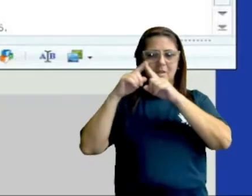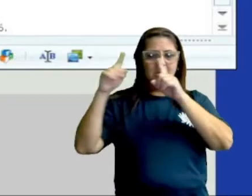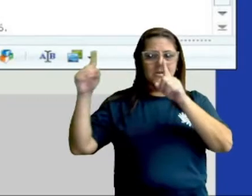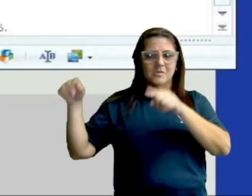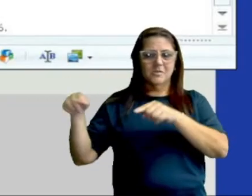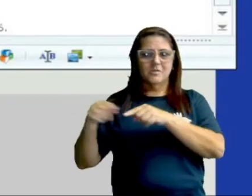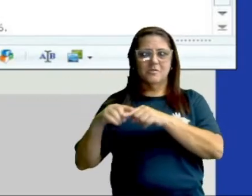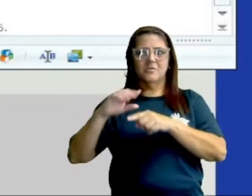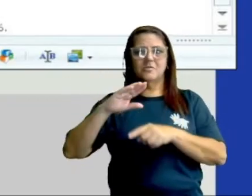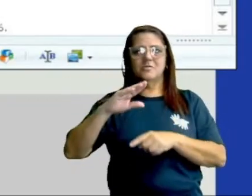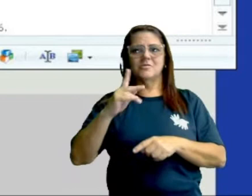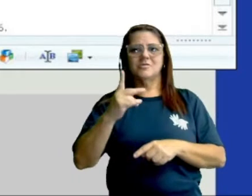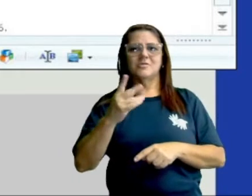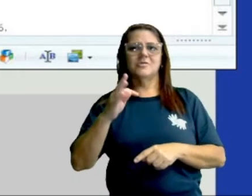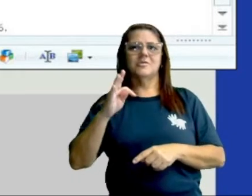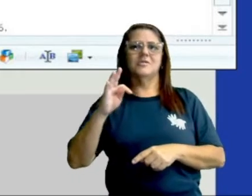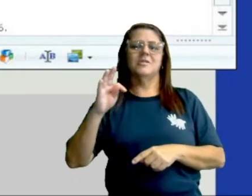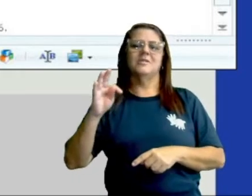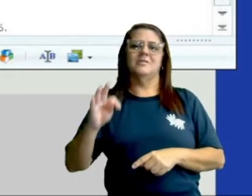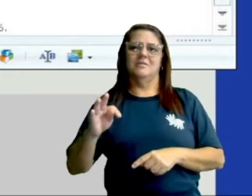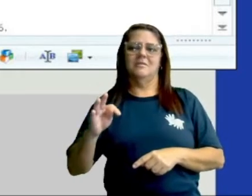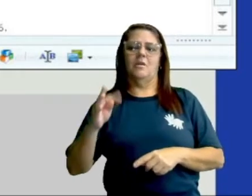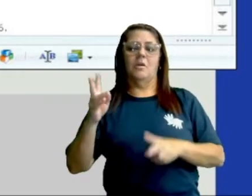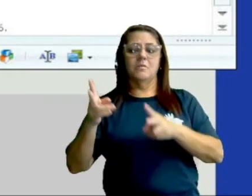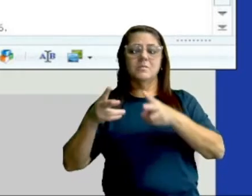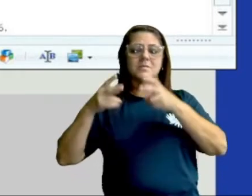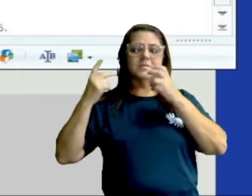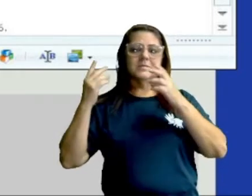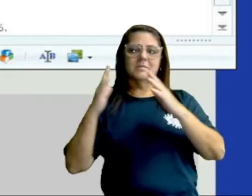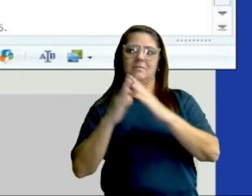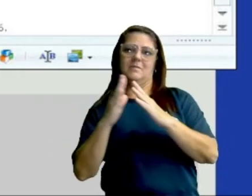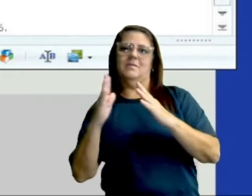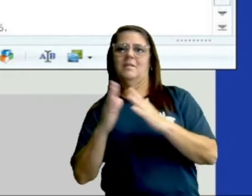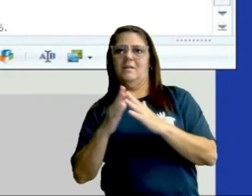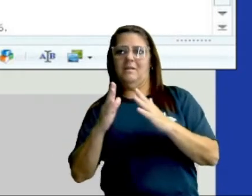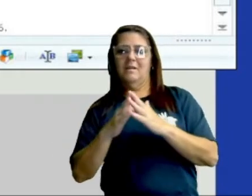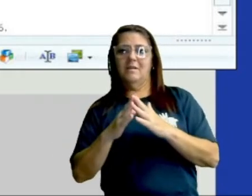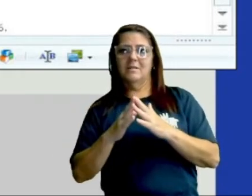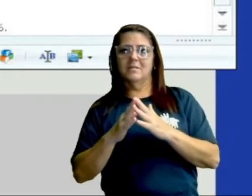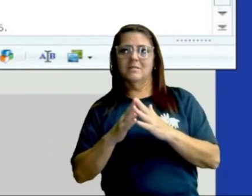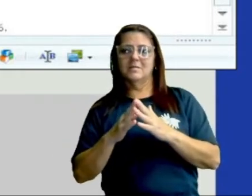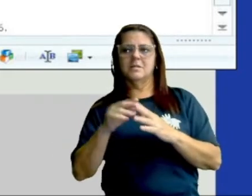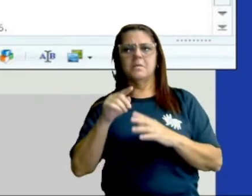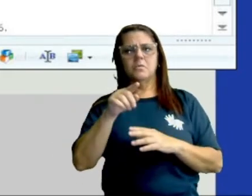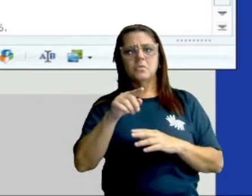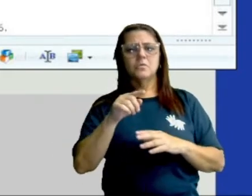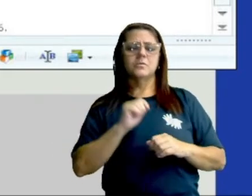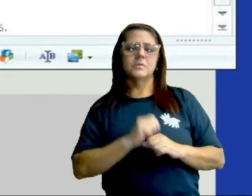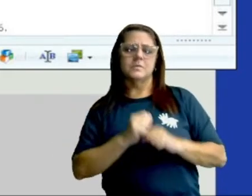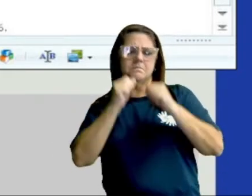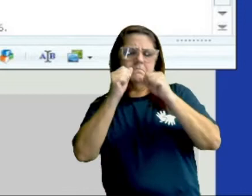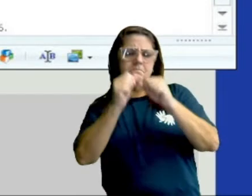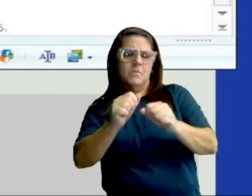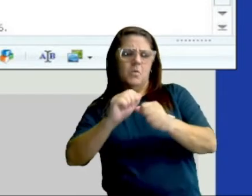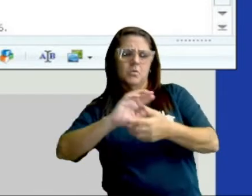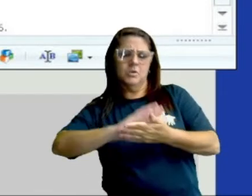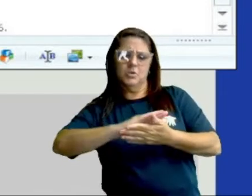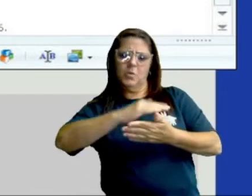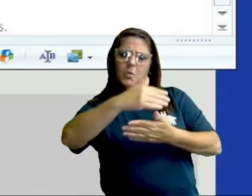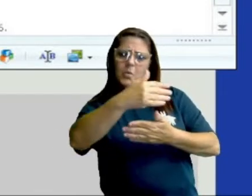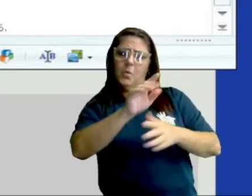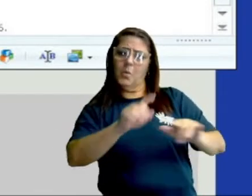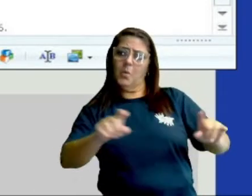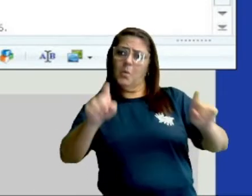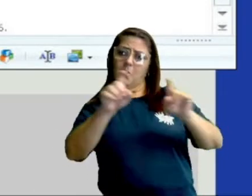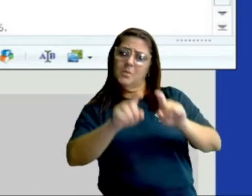entrou no chat, então vai observar, você aí de casa, você pode pegar o seu computador, pode pegar o seu telefone e